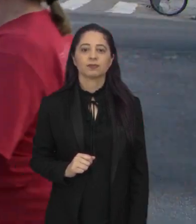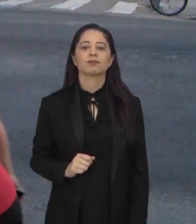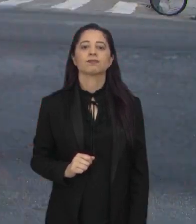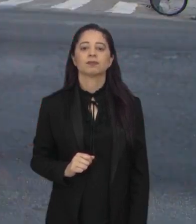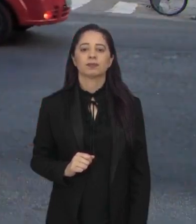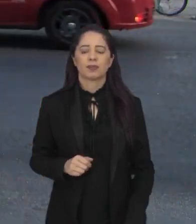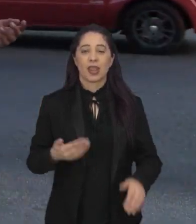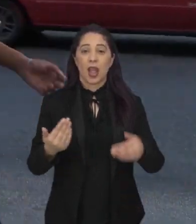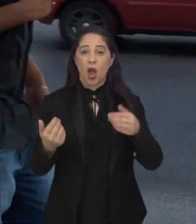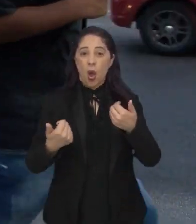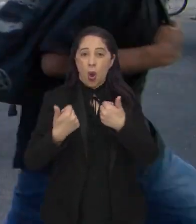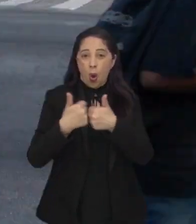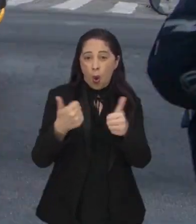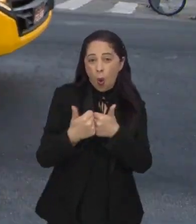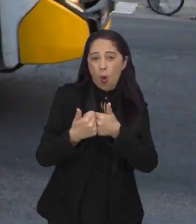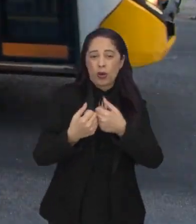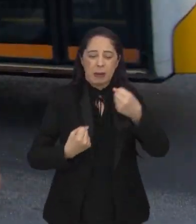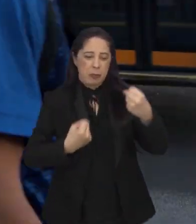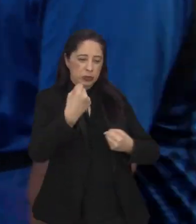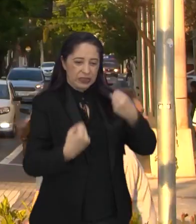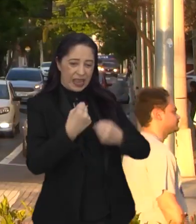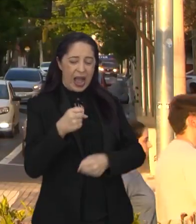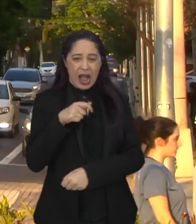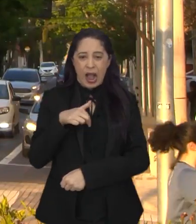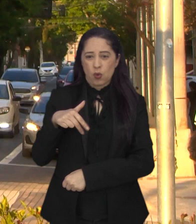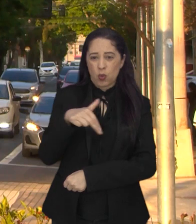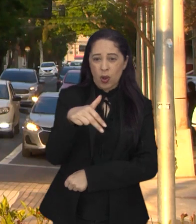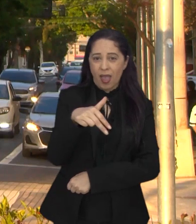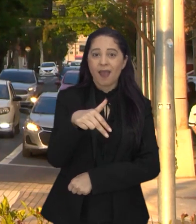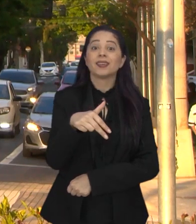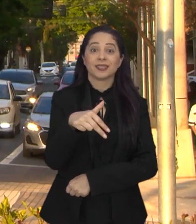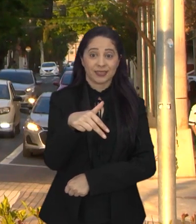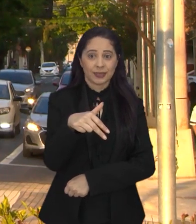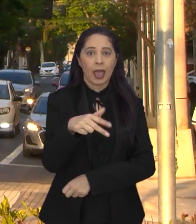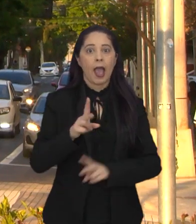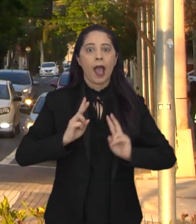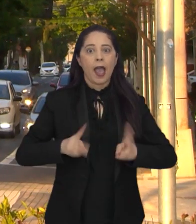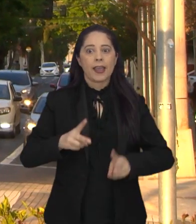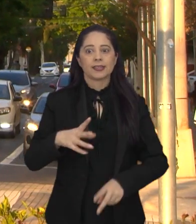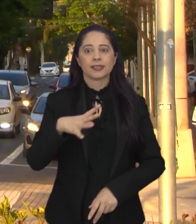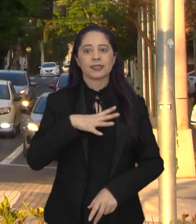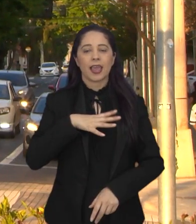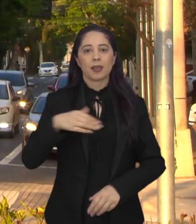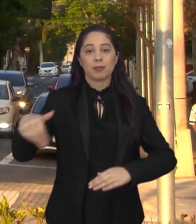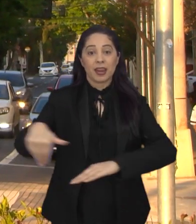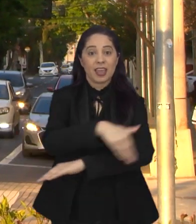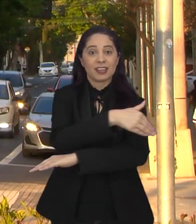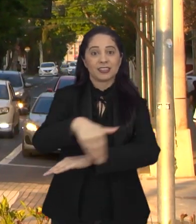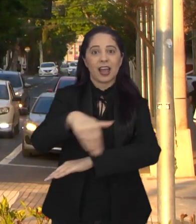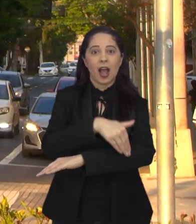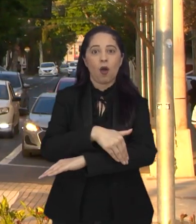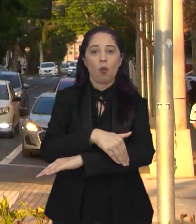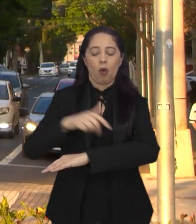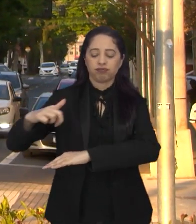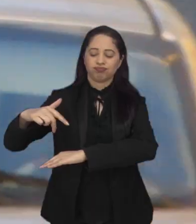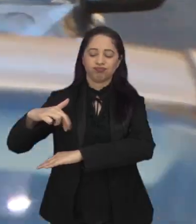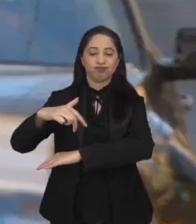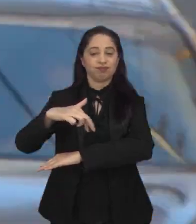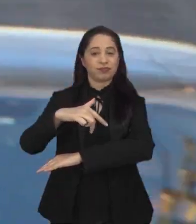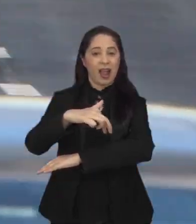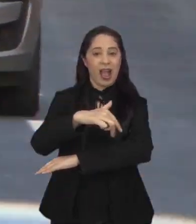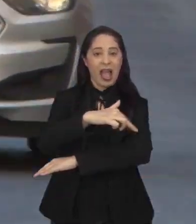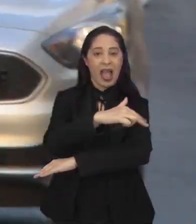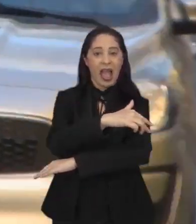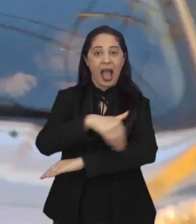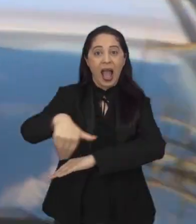Com carro, de ônibus ou a pé, é impossível passar pelo centro e não acessar a Rua Francisco Paes, um